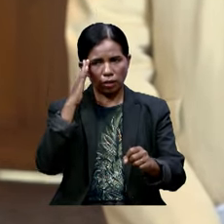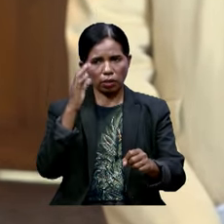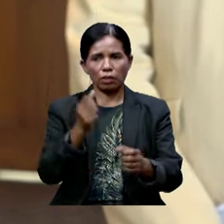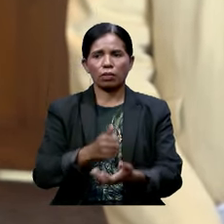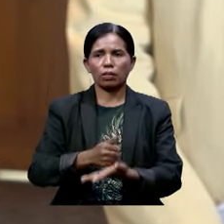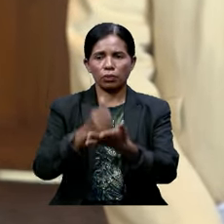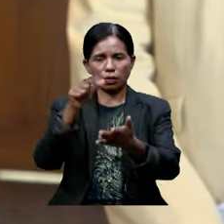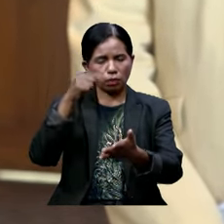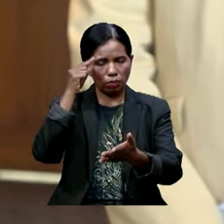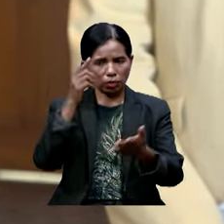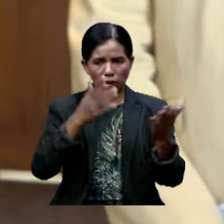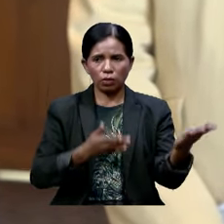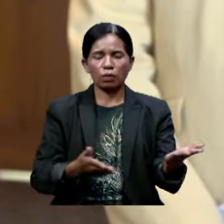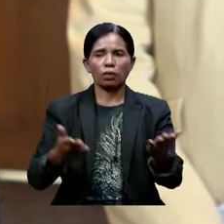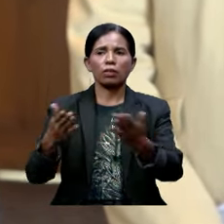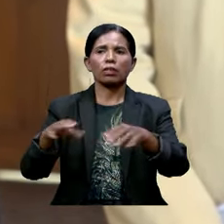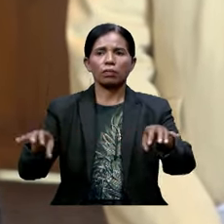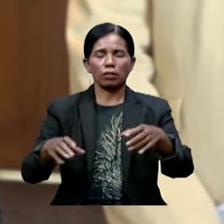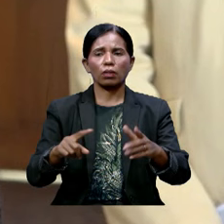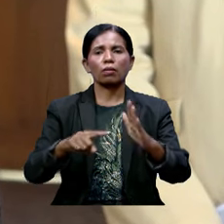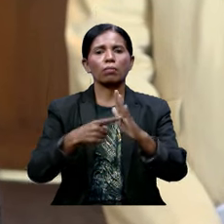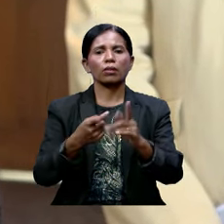o governo orienta a reforma né. Hahu sidanebe.